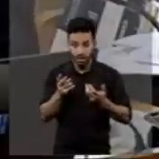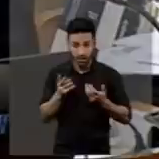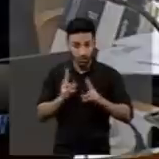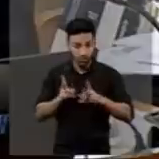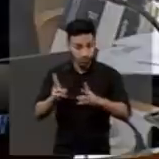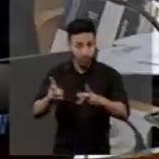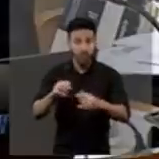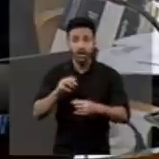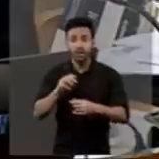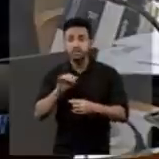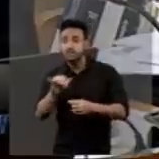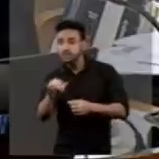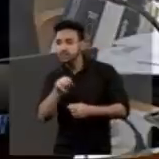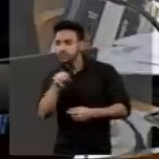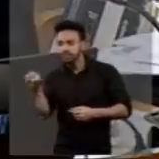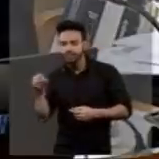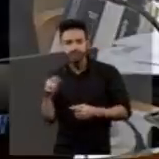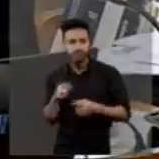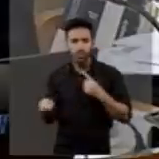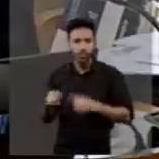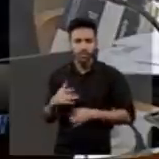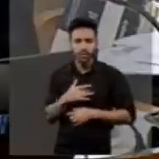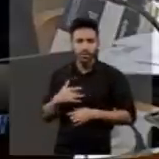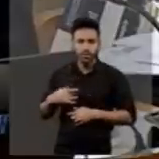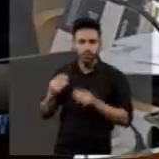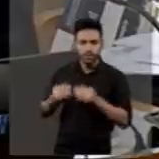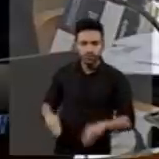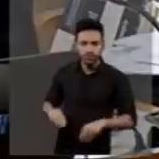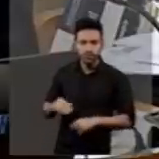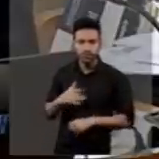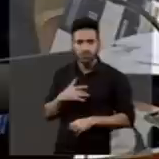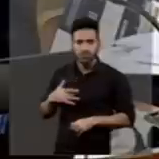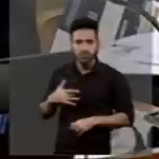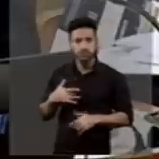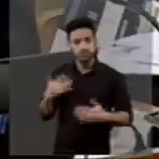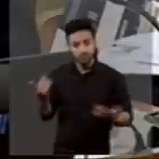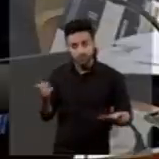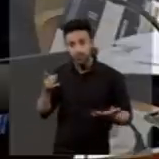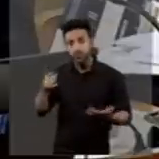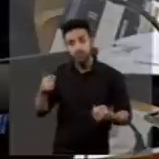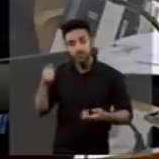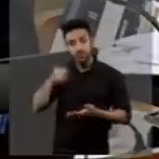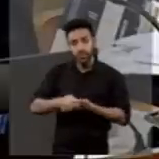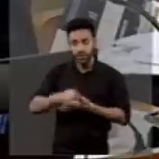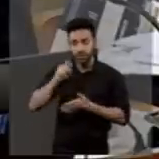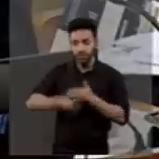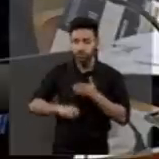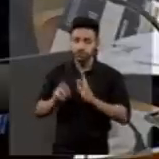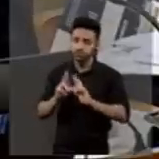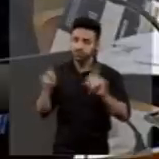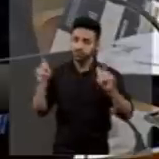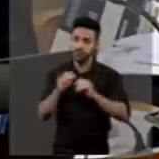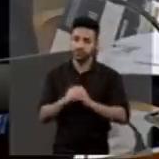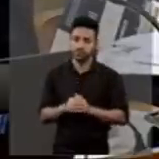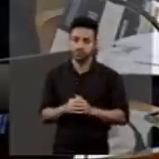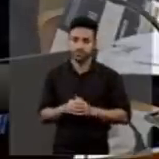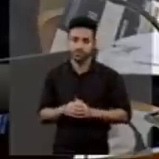nocivo à saúde pública, é exatamente a tributação, uma tributação diferenciada,